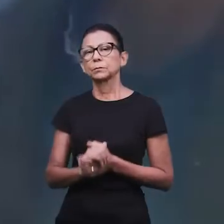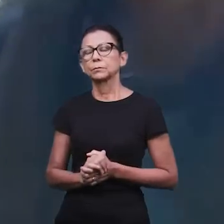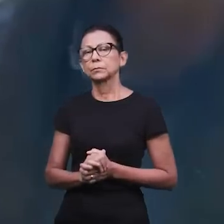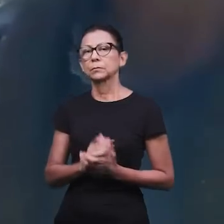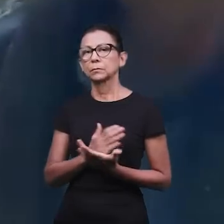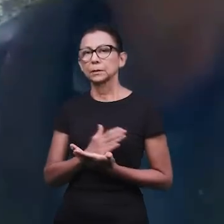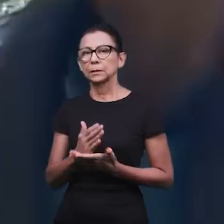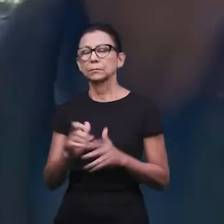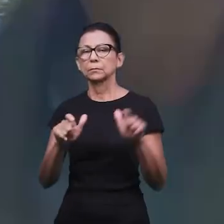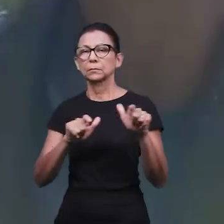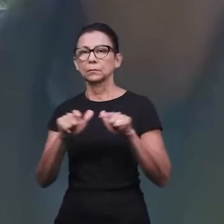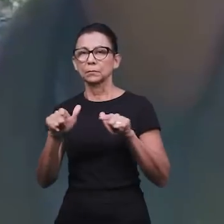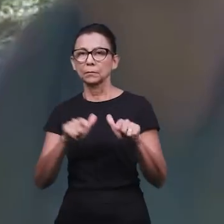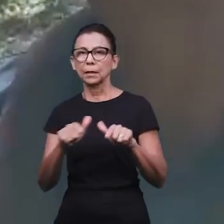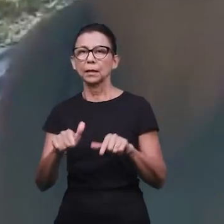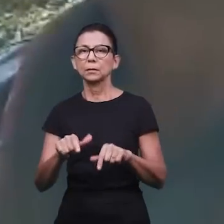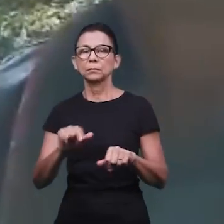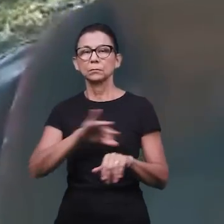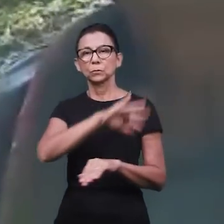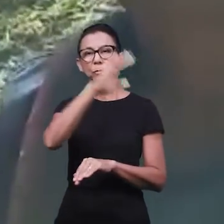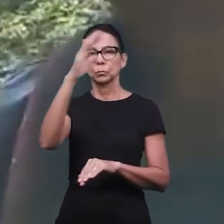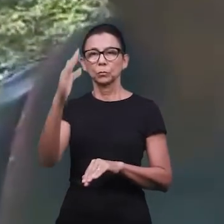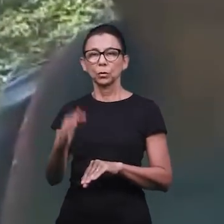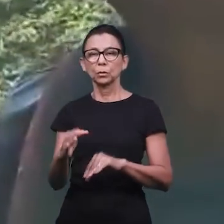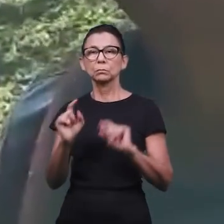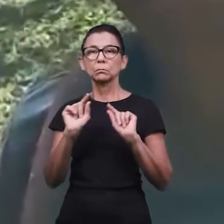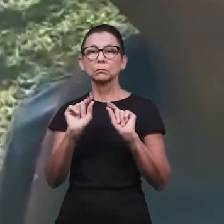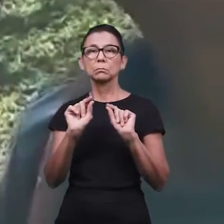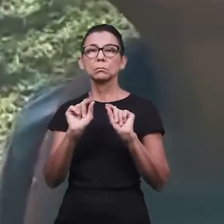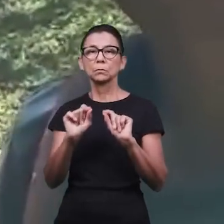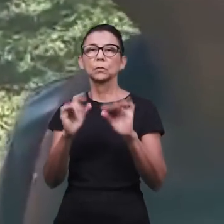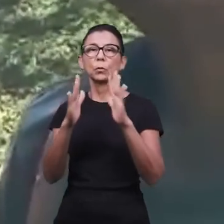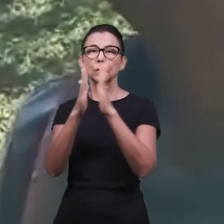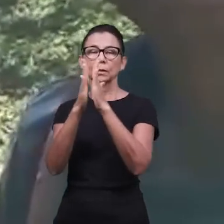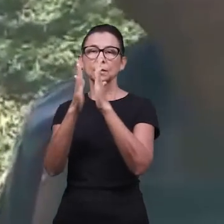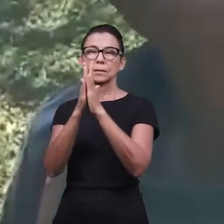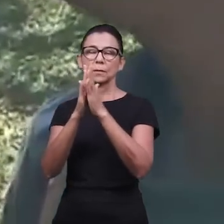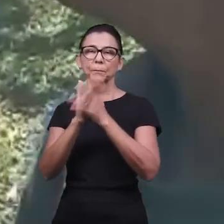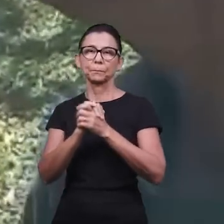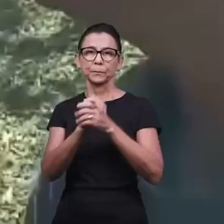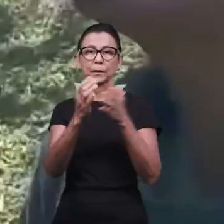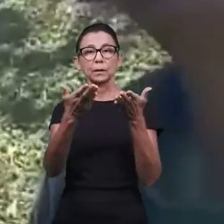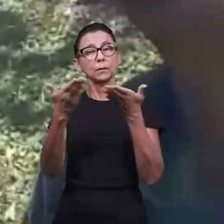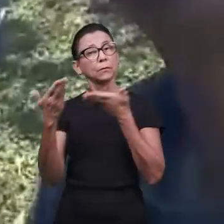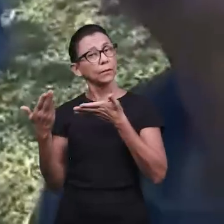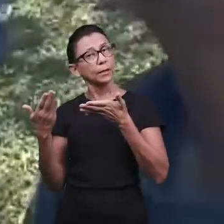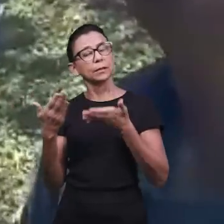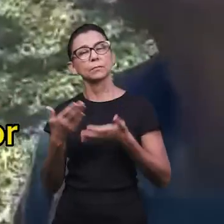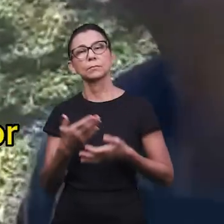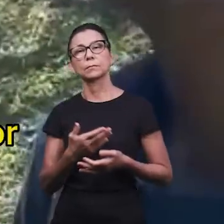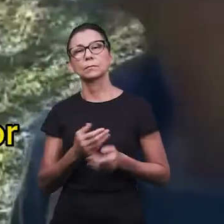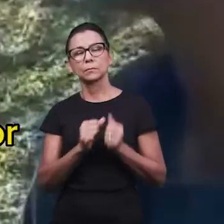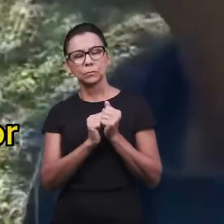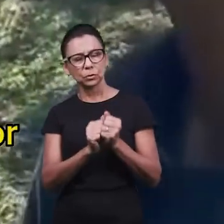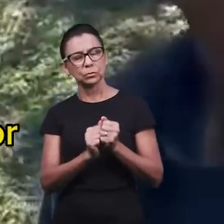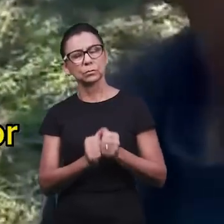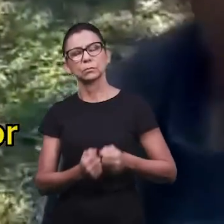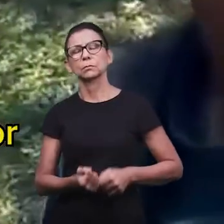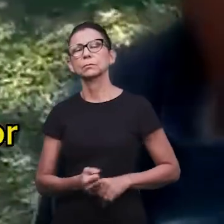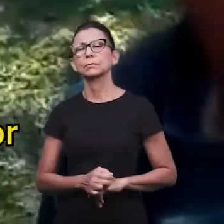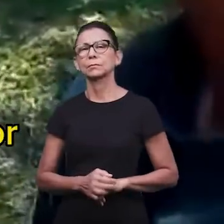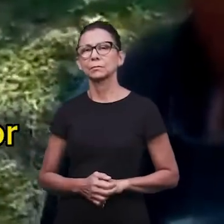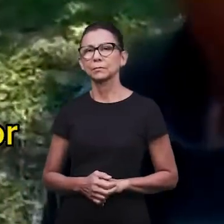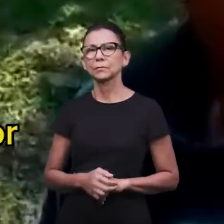aqui no Monte, que é o lugar de oração. E nós queremos convidar vocês também para participar dessa bênção. Temos colhido